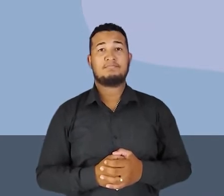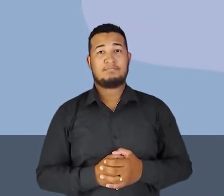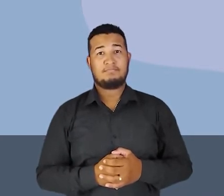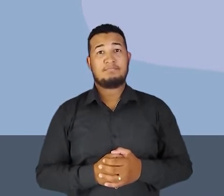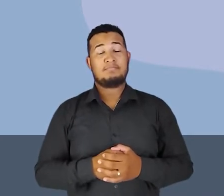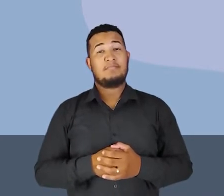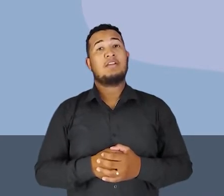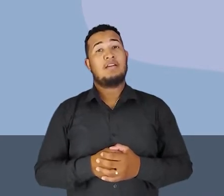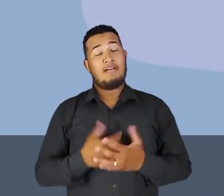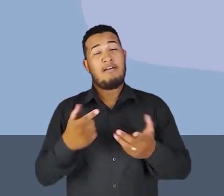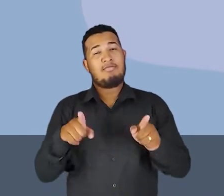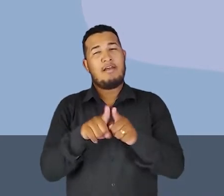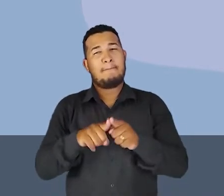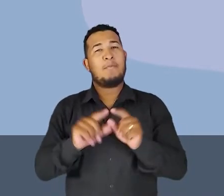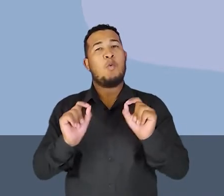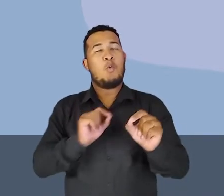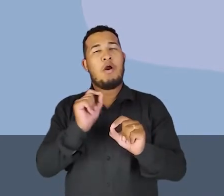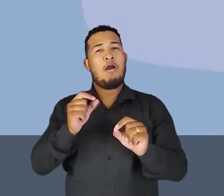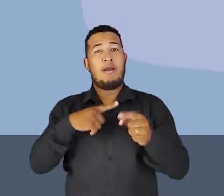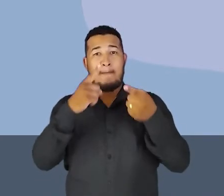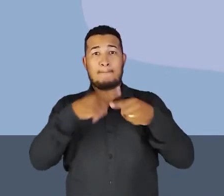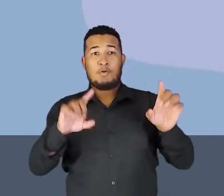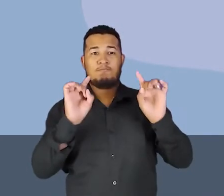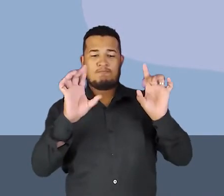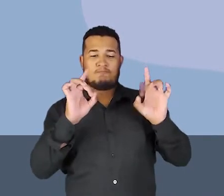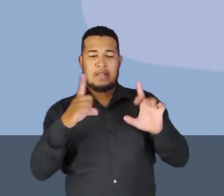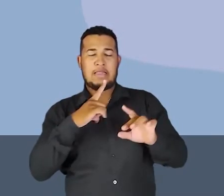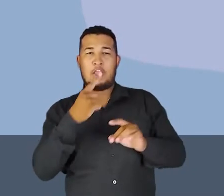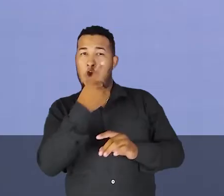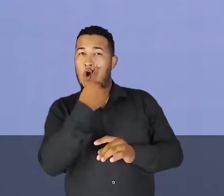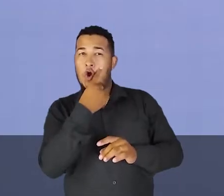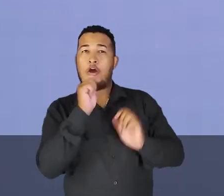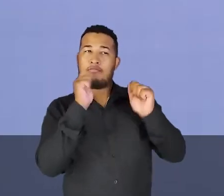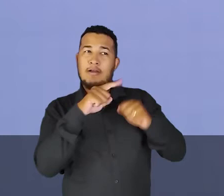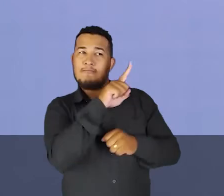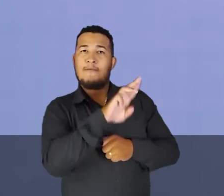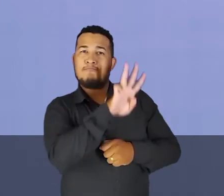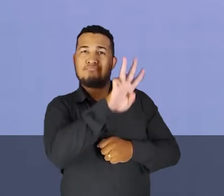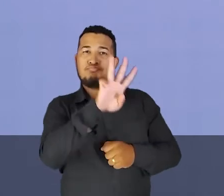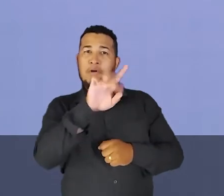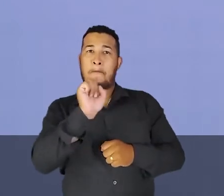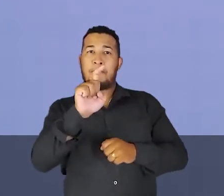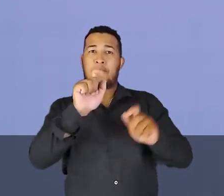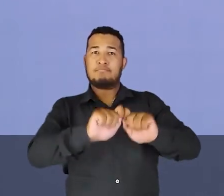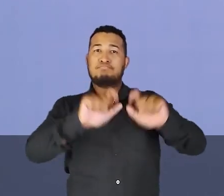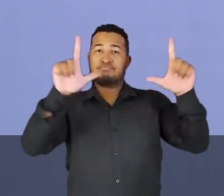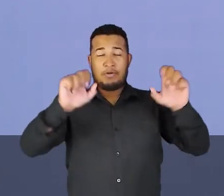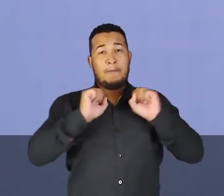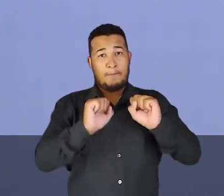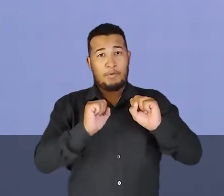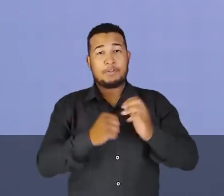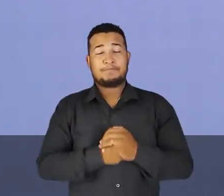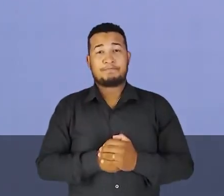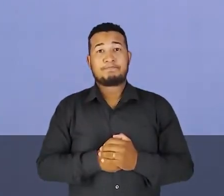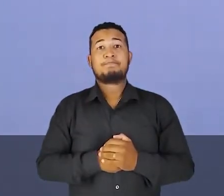Novamente lembrando dos links que vocês têm aqui, à direita, que vocês podem apreciar, né? Bom, na sequência nós temos